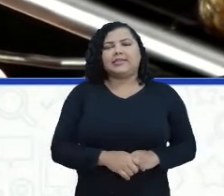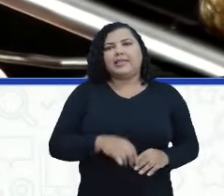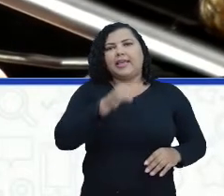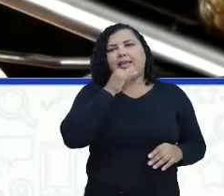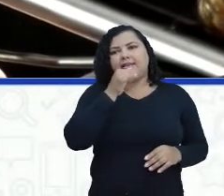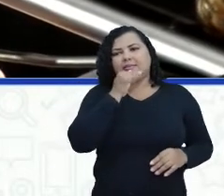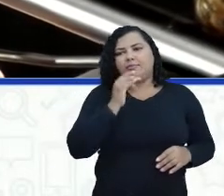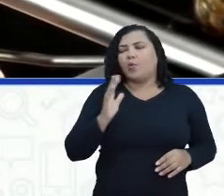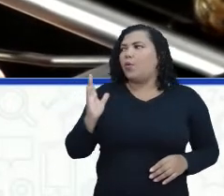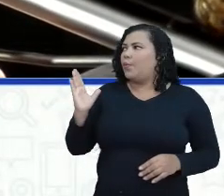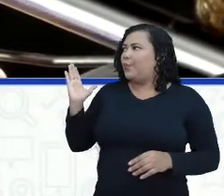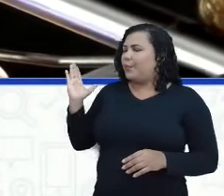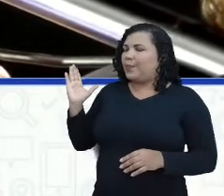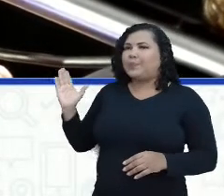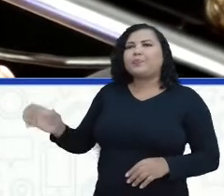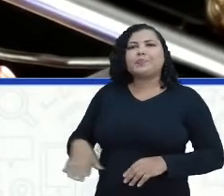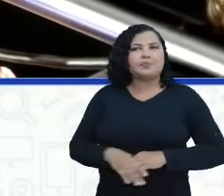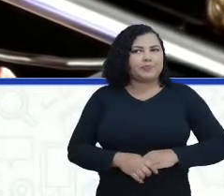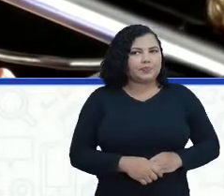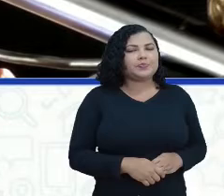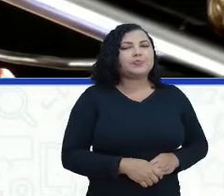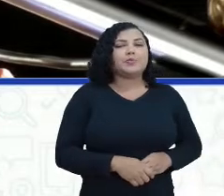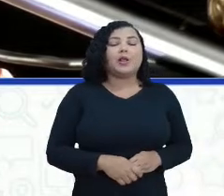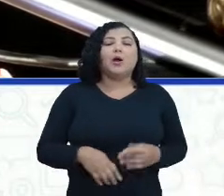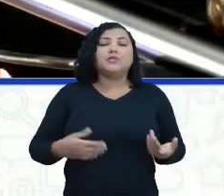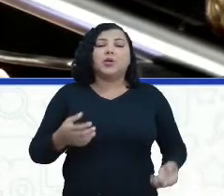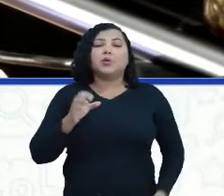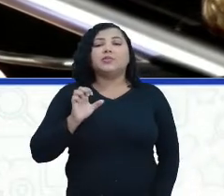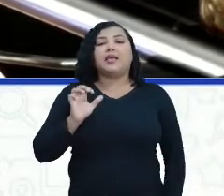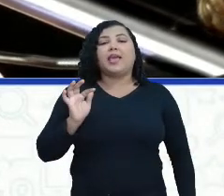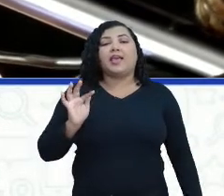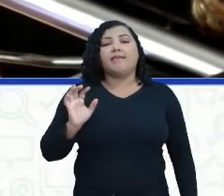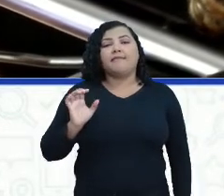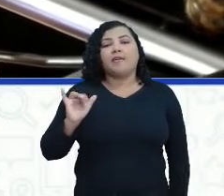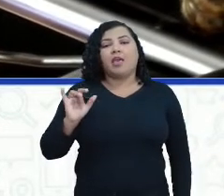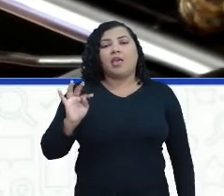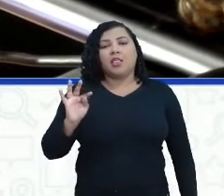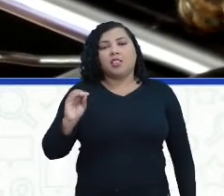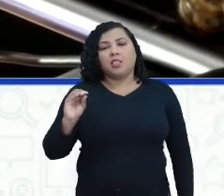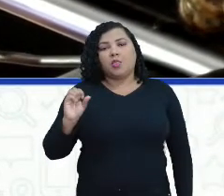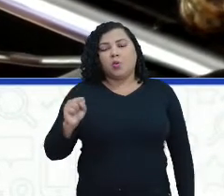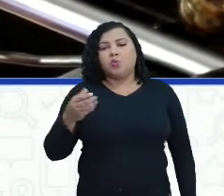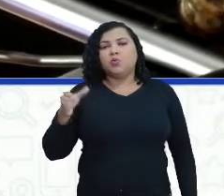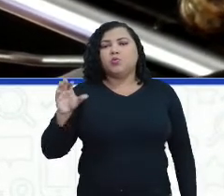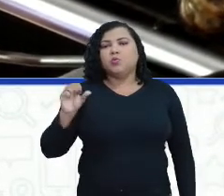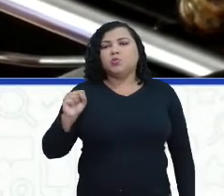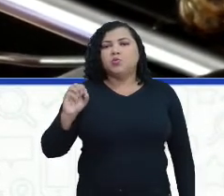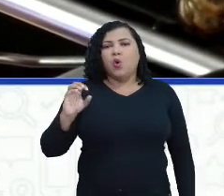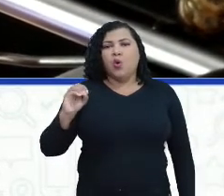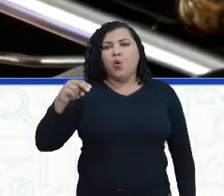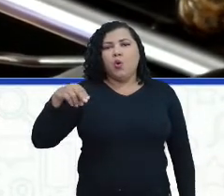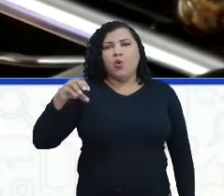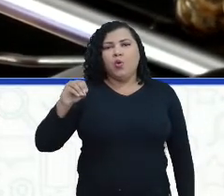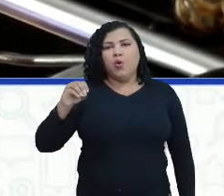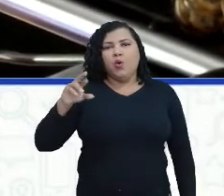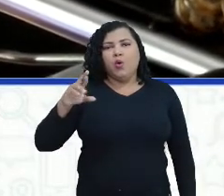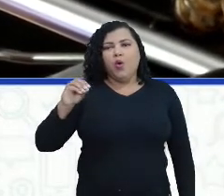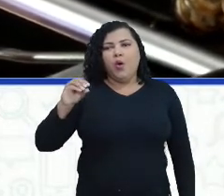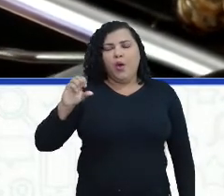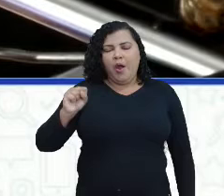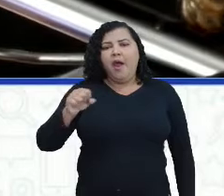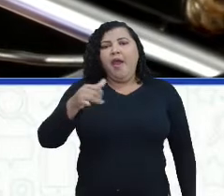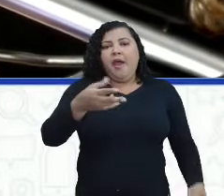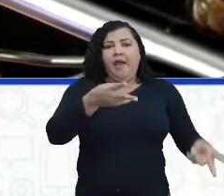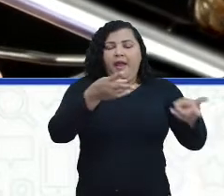ambientação, né, que aí precisa fazer uma captação sonora em ambientes naturais para depois